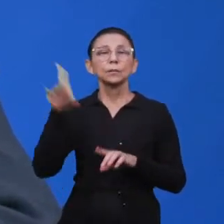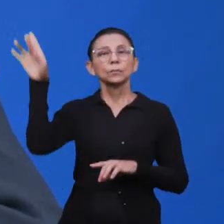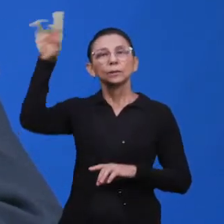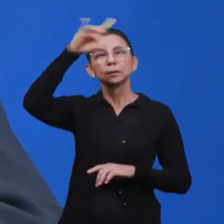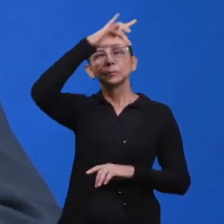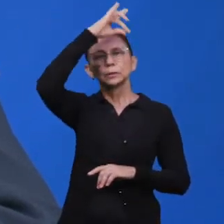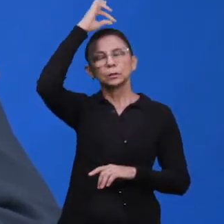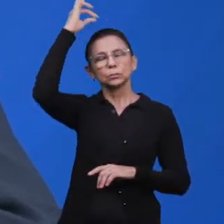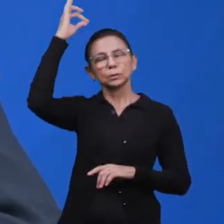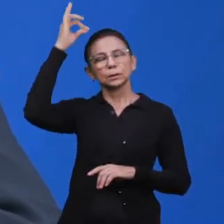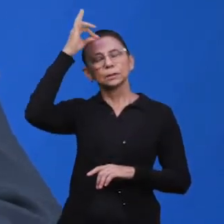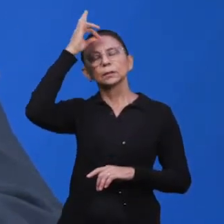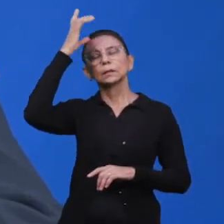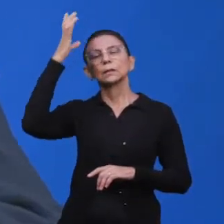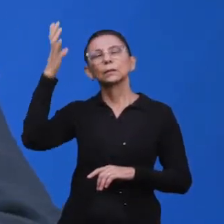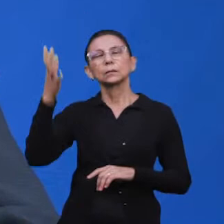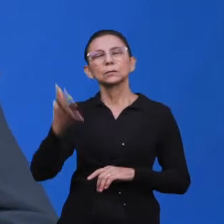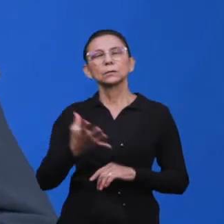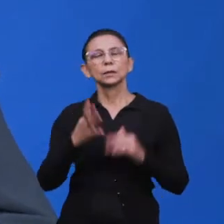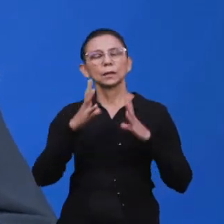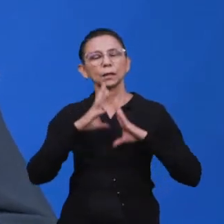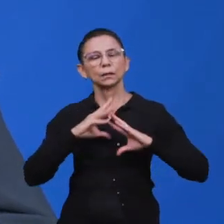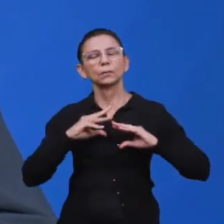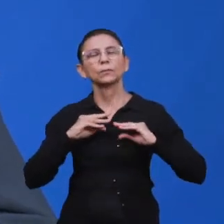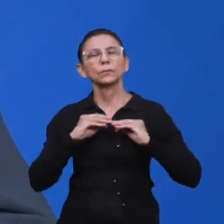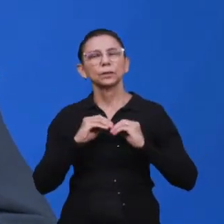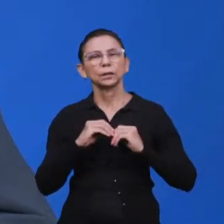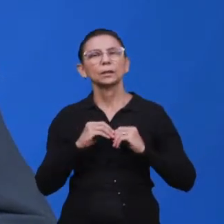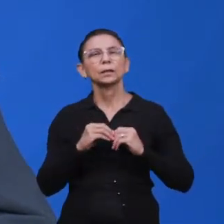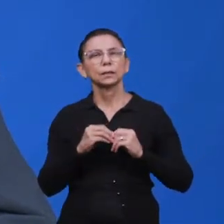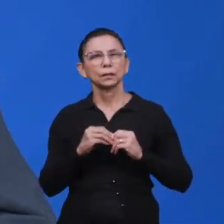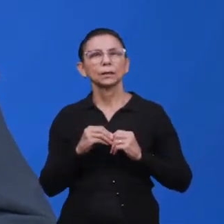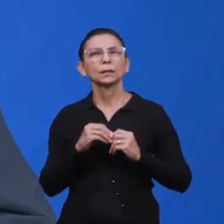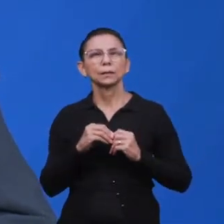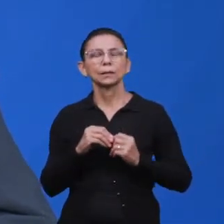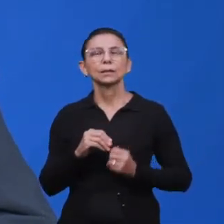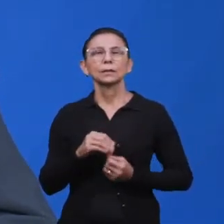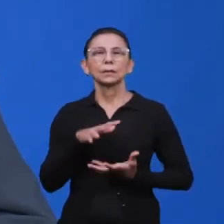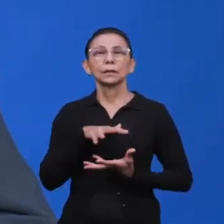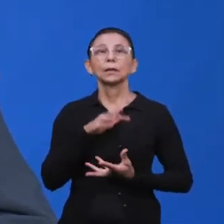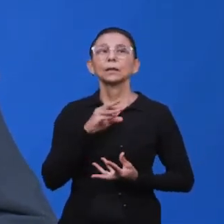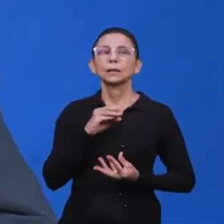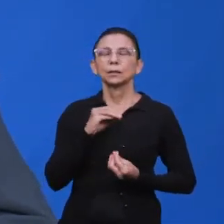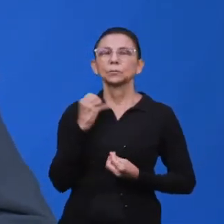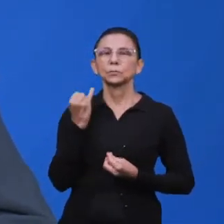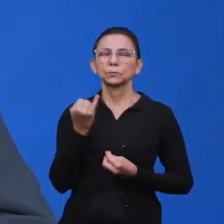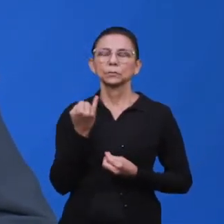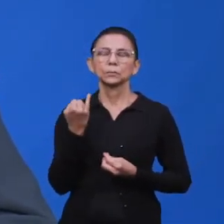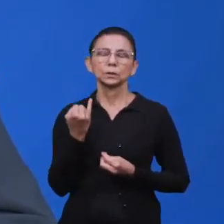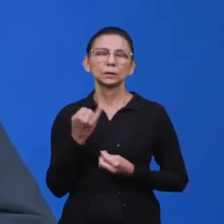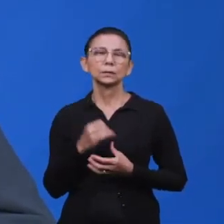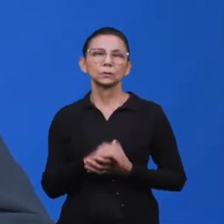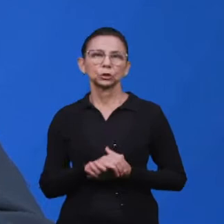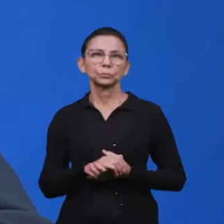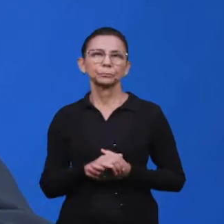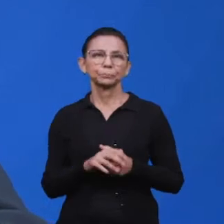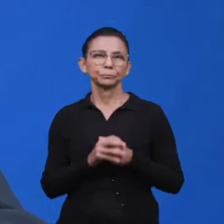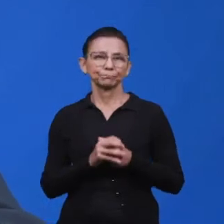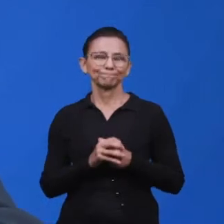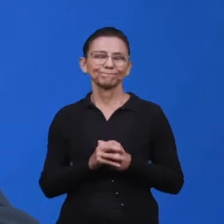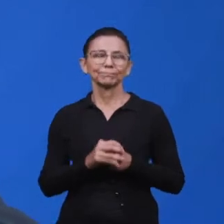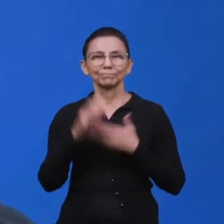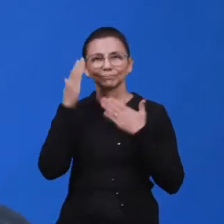Espírito Santo, que é o vinho, né? Então esse aspecto é muito importante na colocação da nossa resposta a essa pergunta.